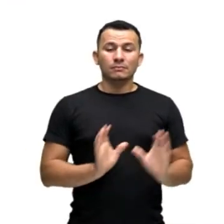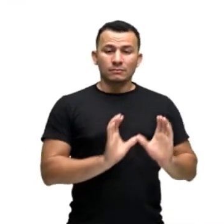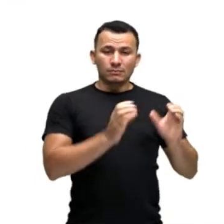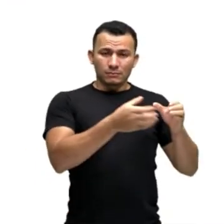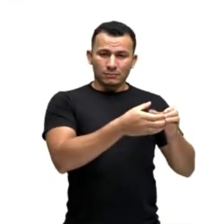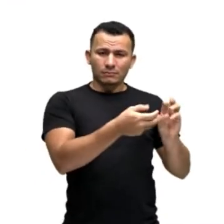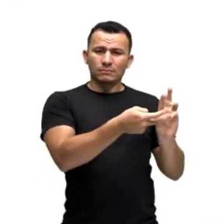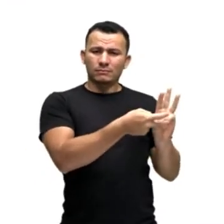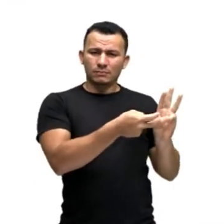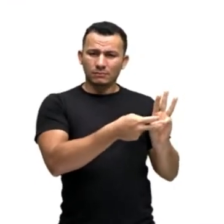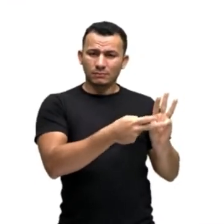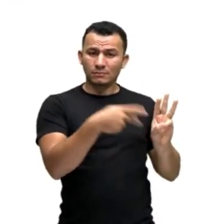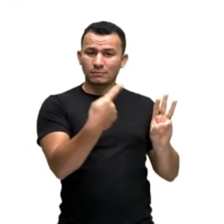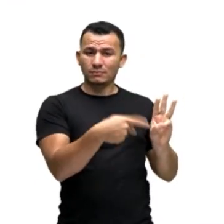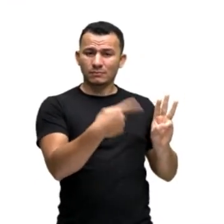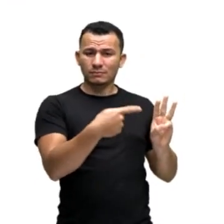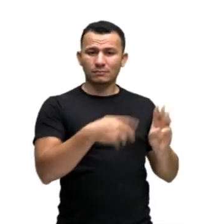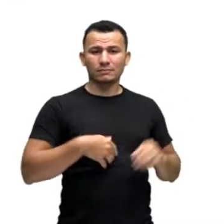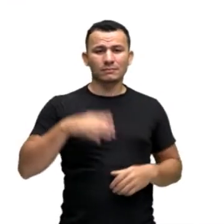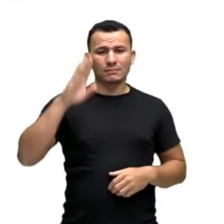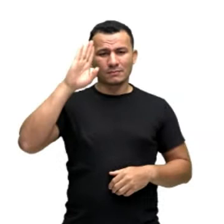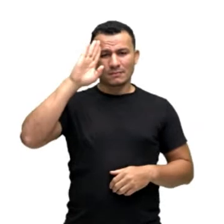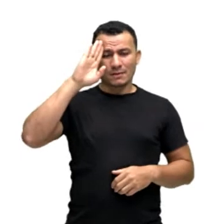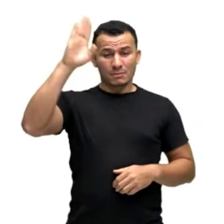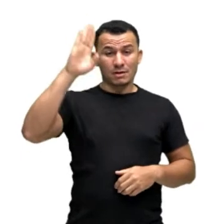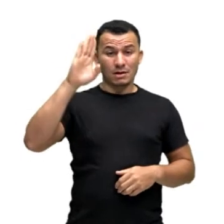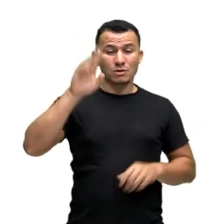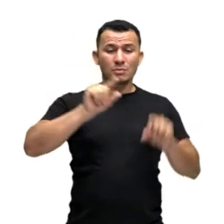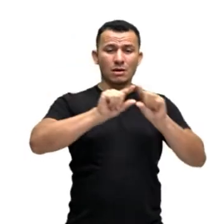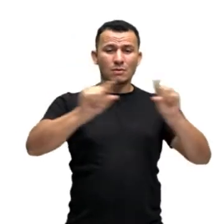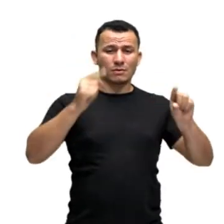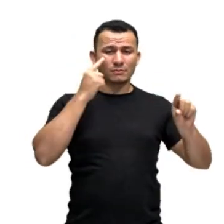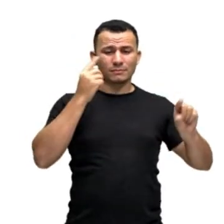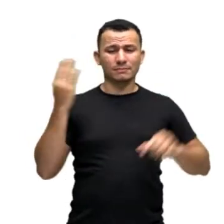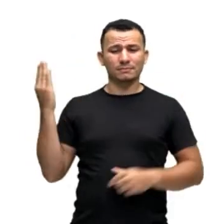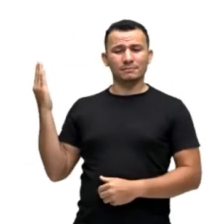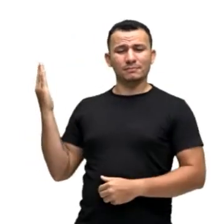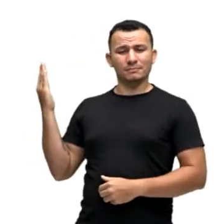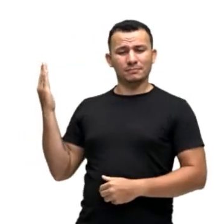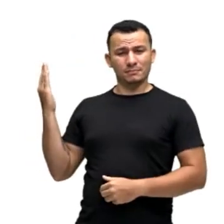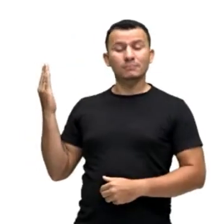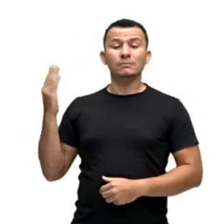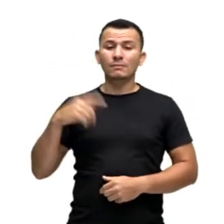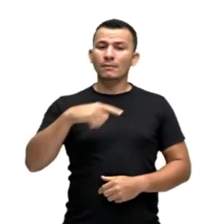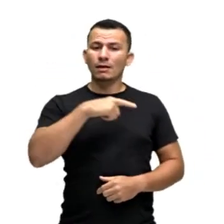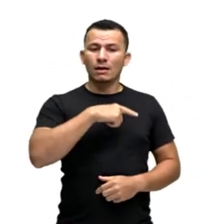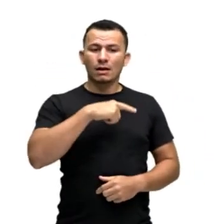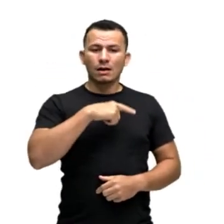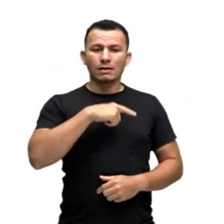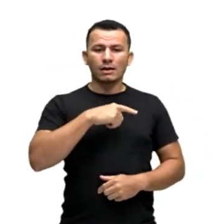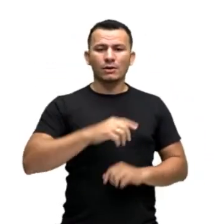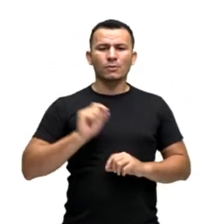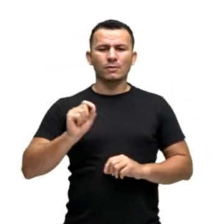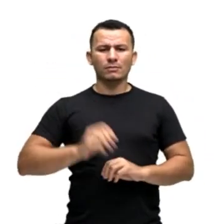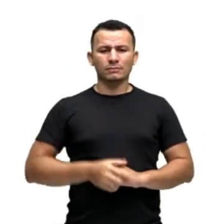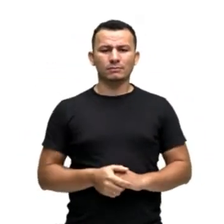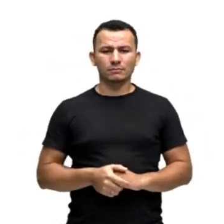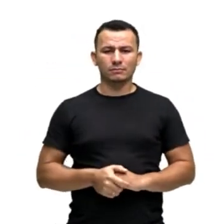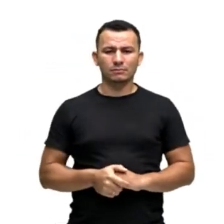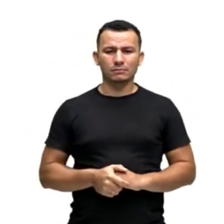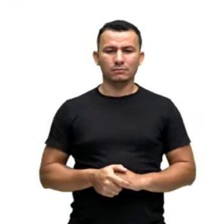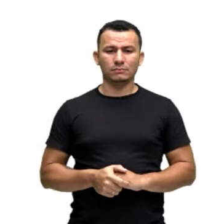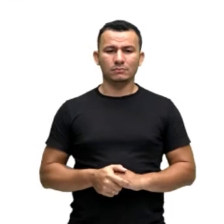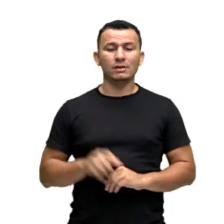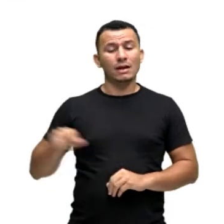indígenas é tristemente o chumbinho os tupi-guarani eu penso no Under